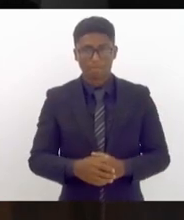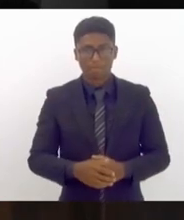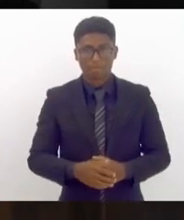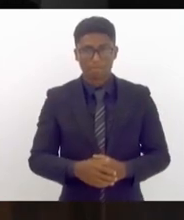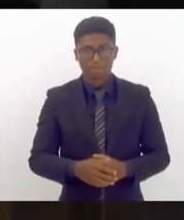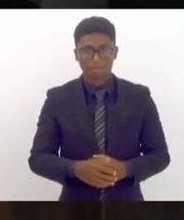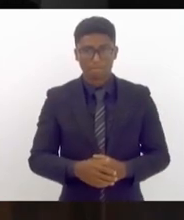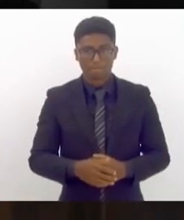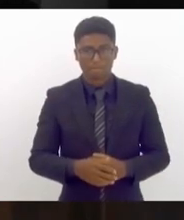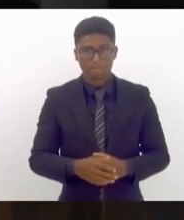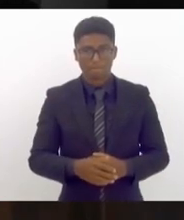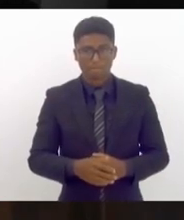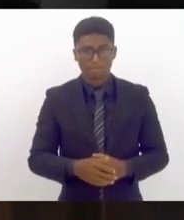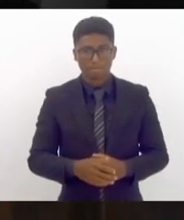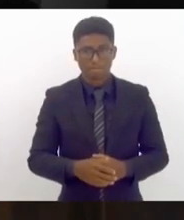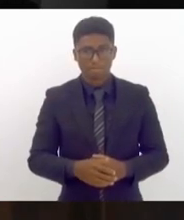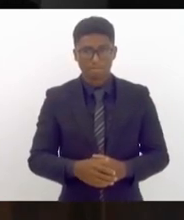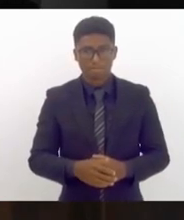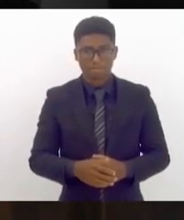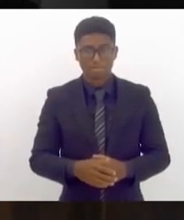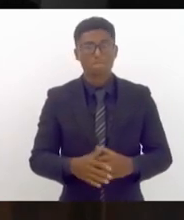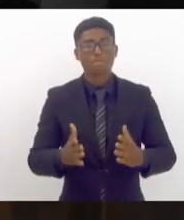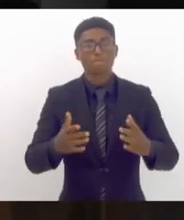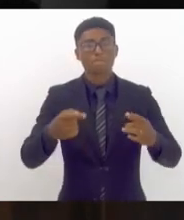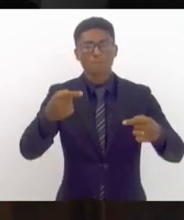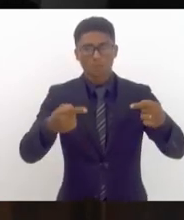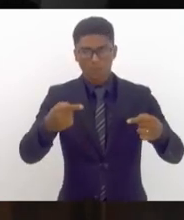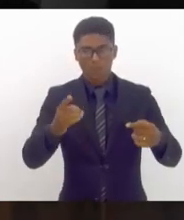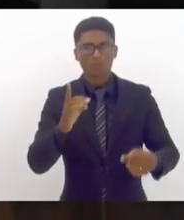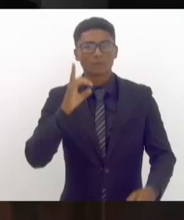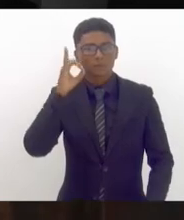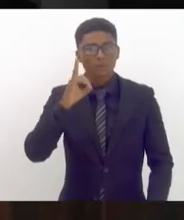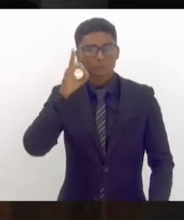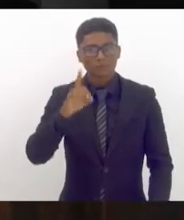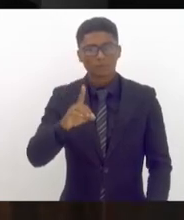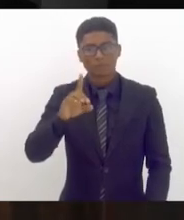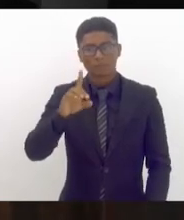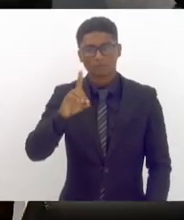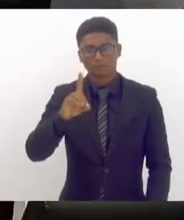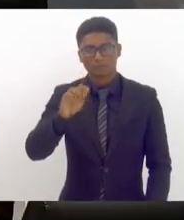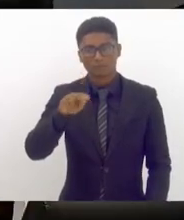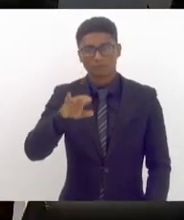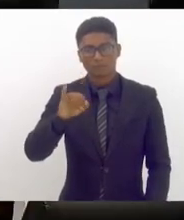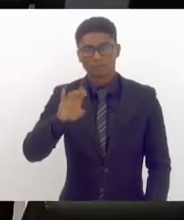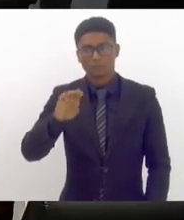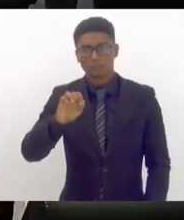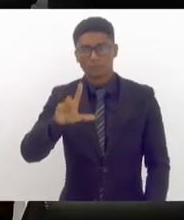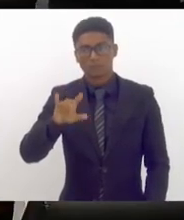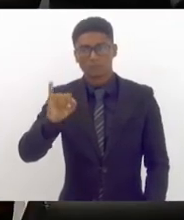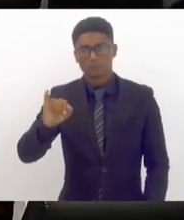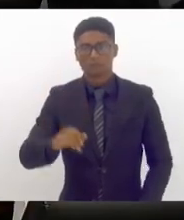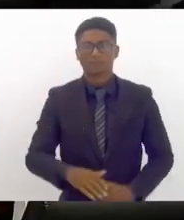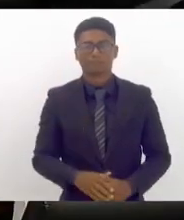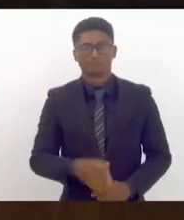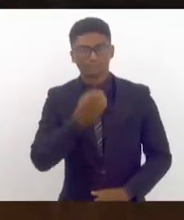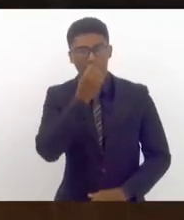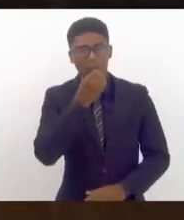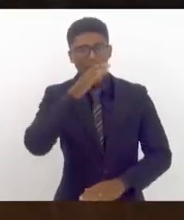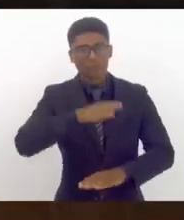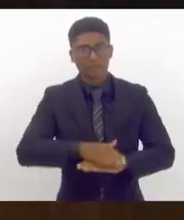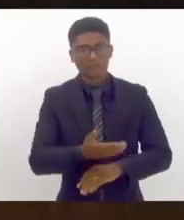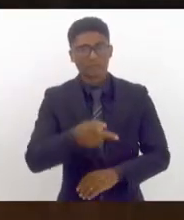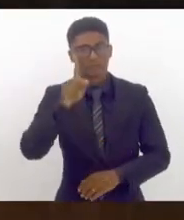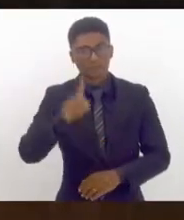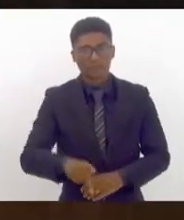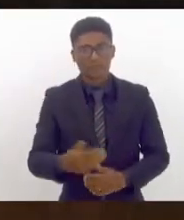Para discutir, nobre deputada Dani Balto. Boa tarde, presidente. Boa tarde, nobres colegas.